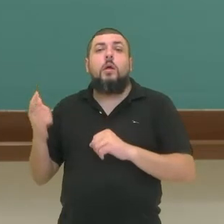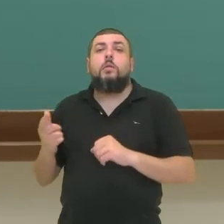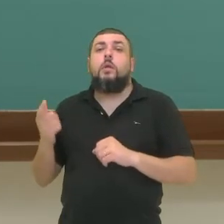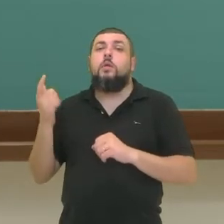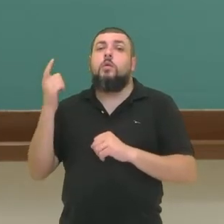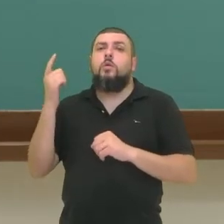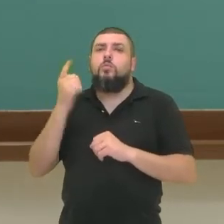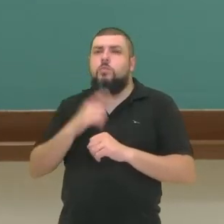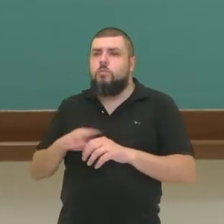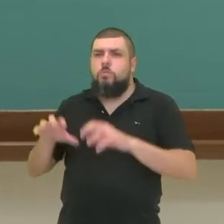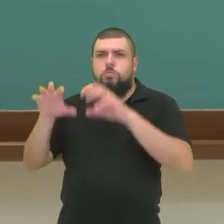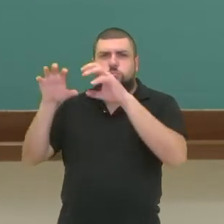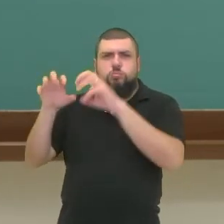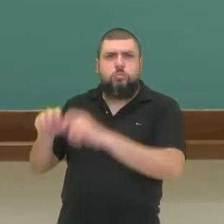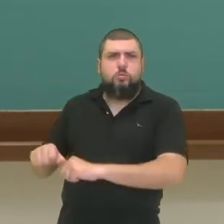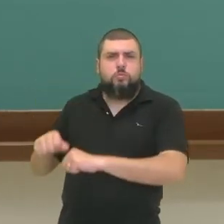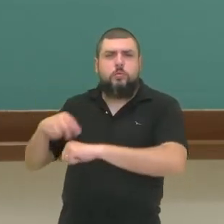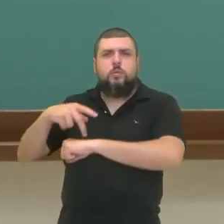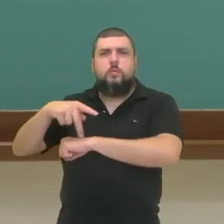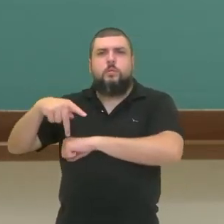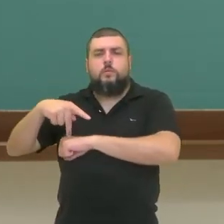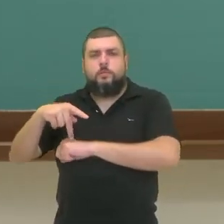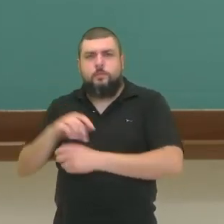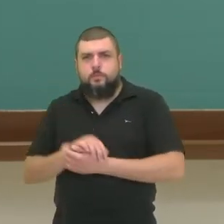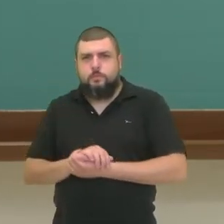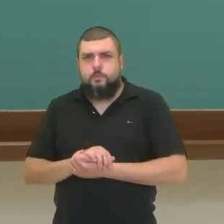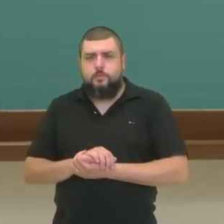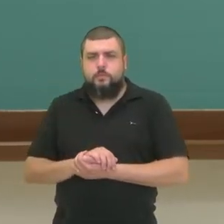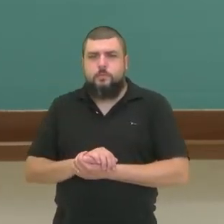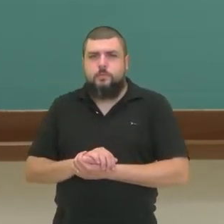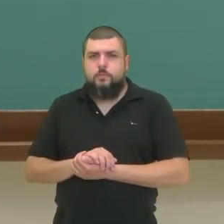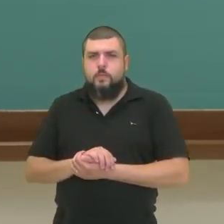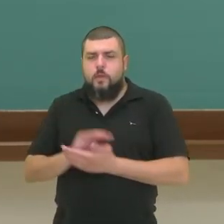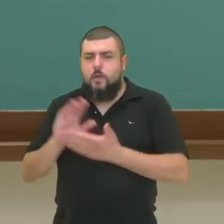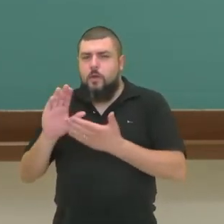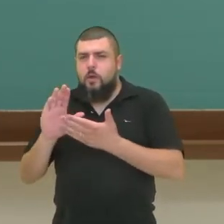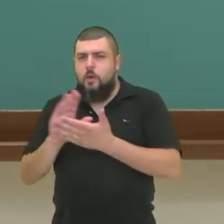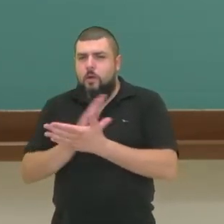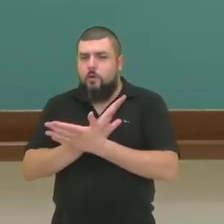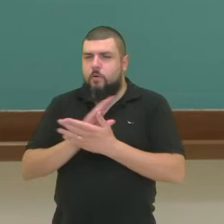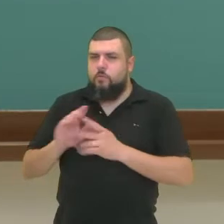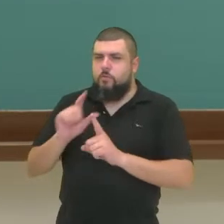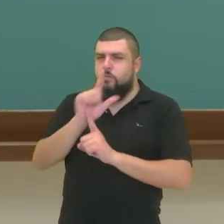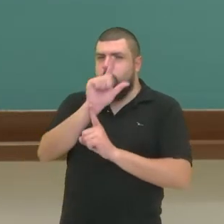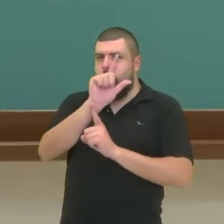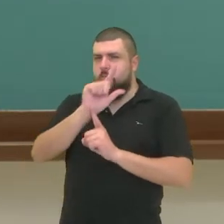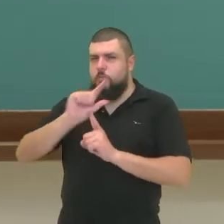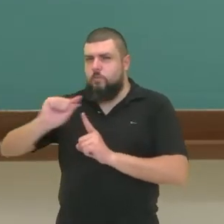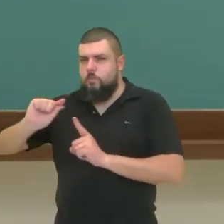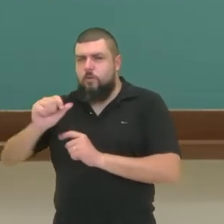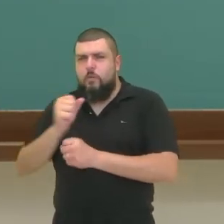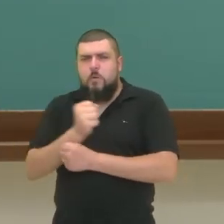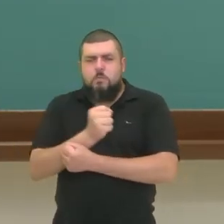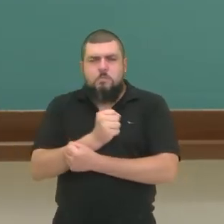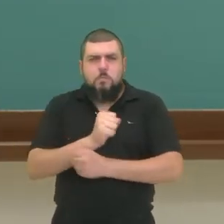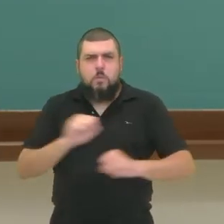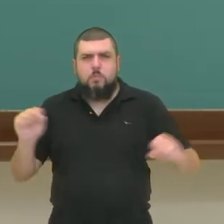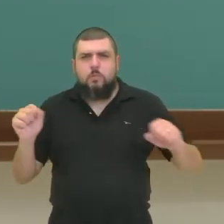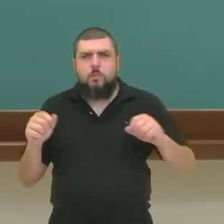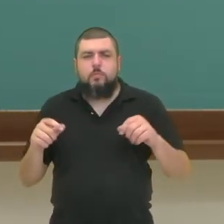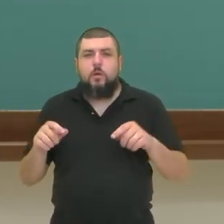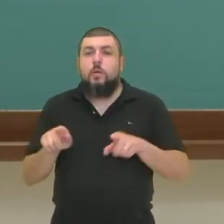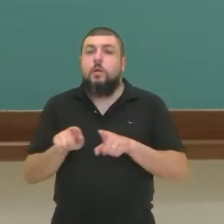poucos colonizar aquele país e os muçulmanos revoltam em um primeiro momento e os